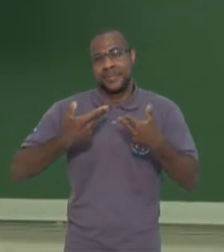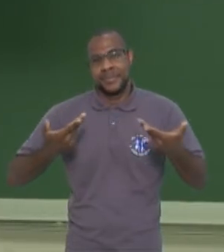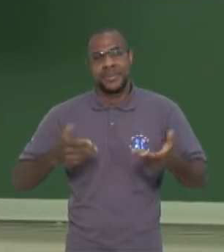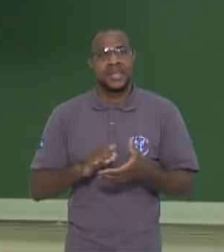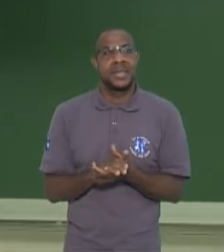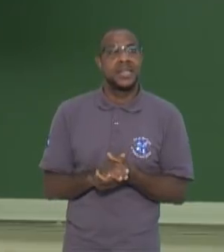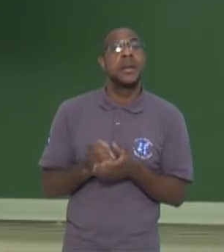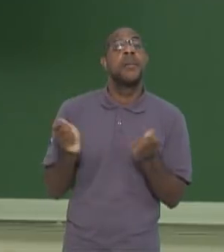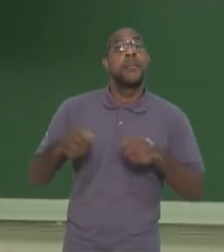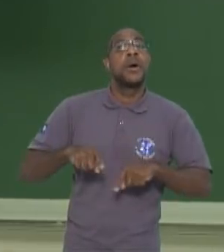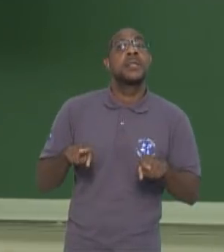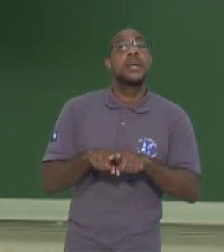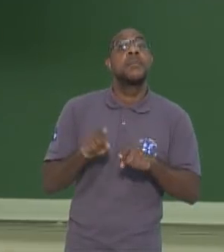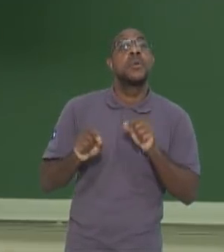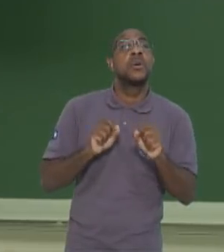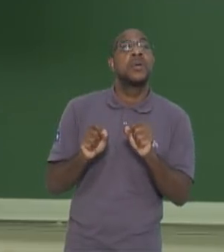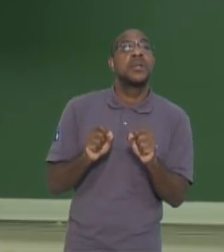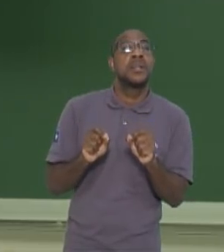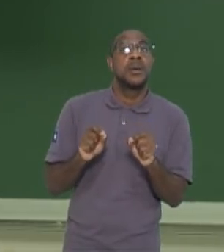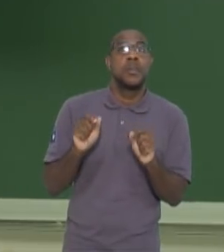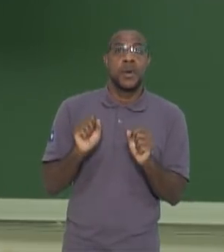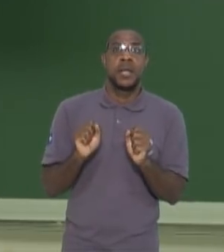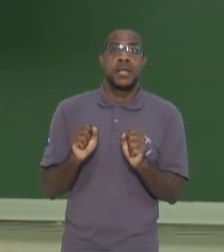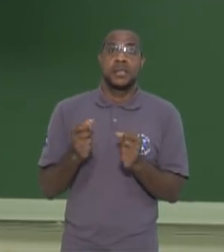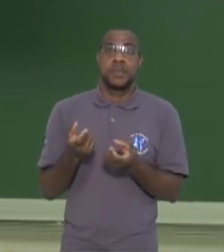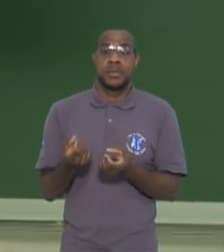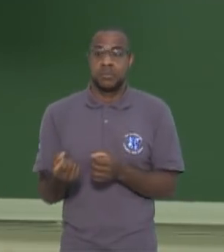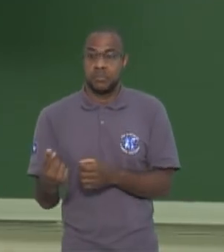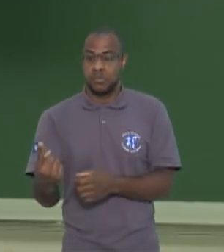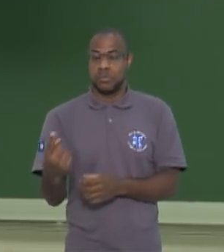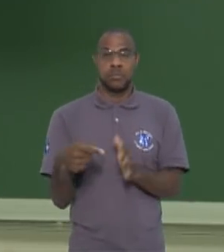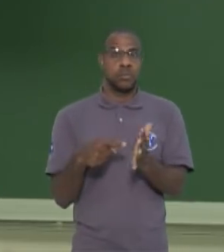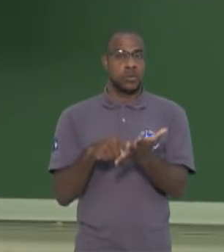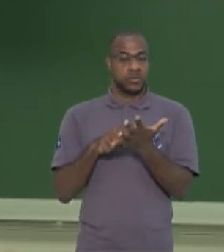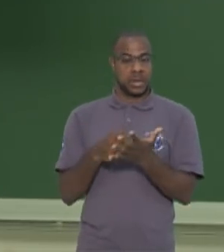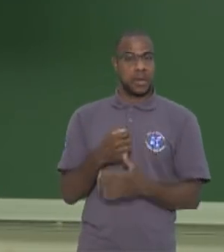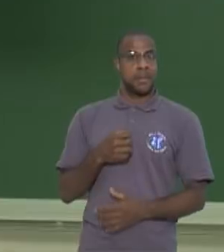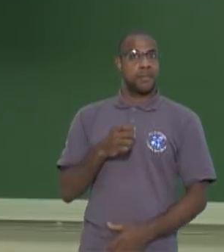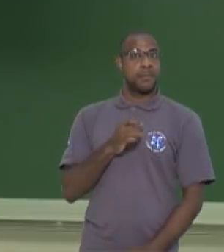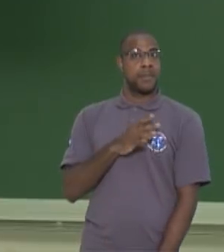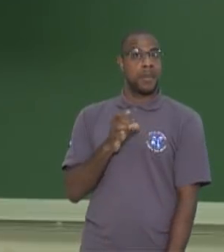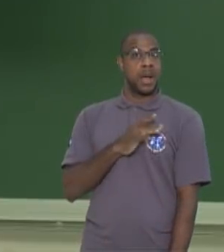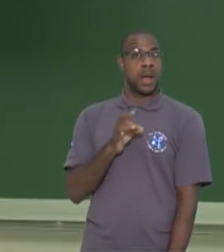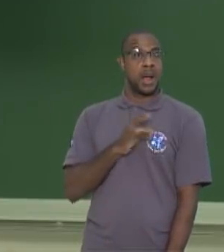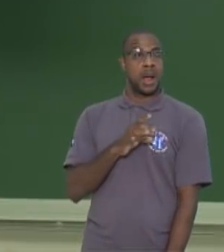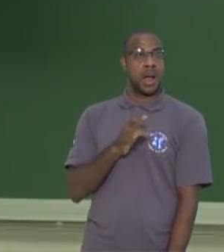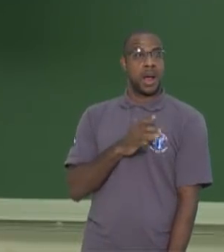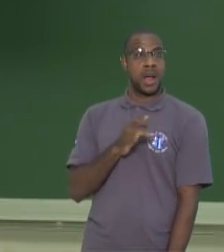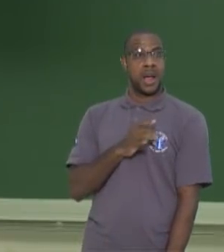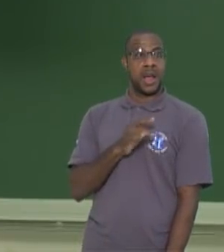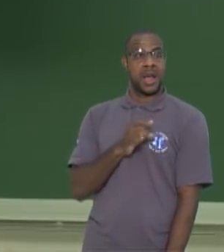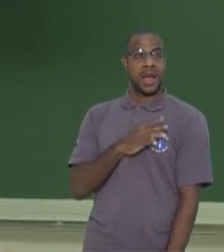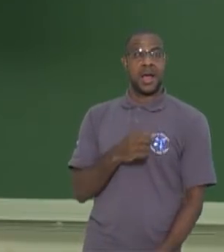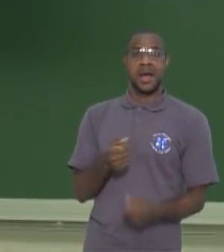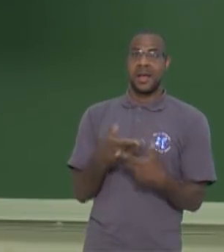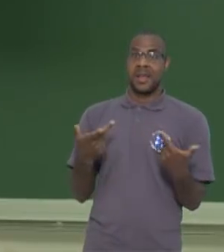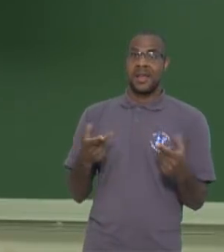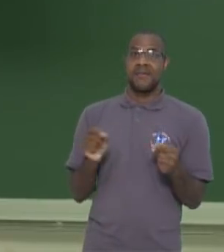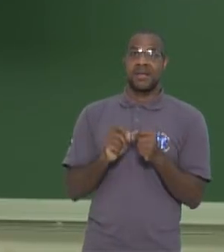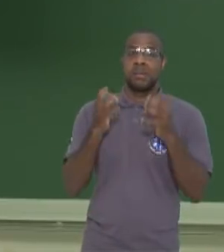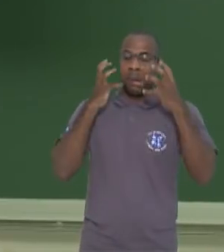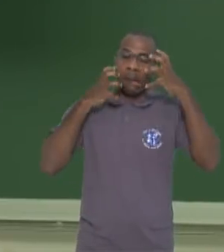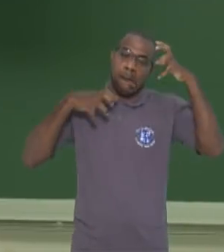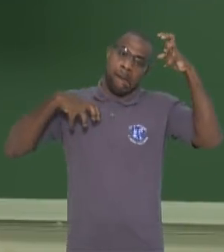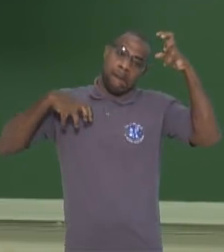Eles podem ser também amedrontadores. Por exemplo, tem vários que copiam caveiras, monstros,